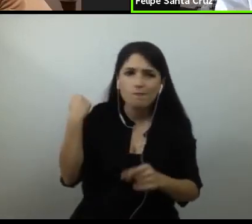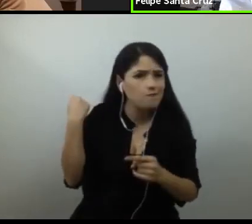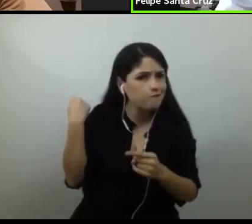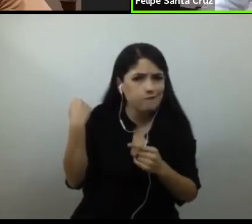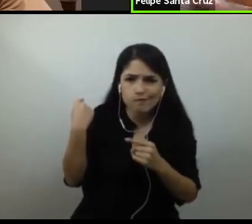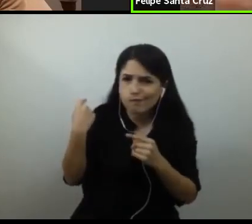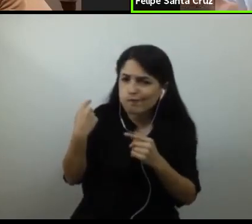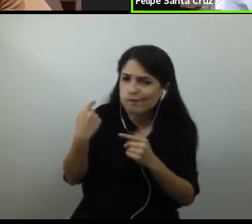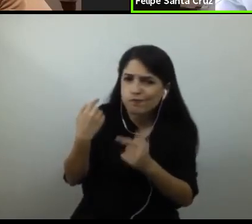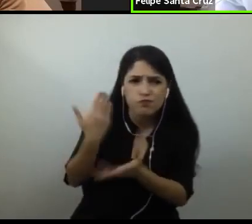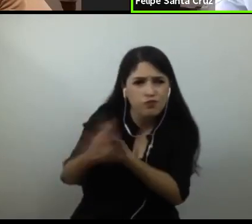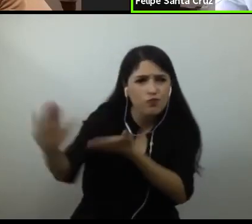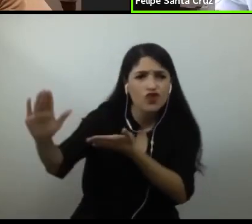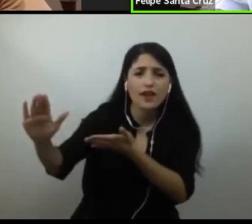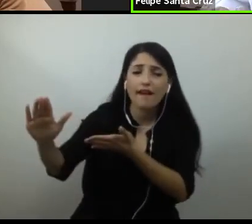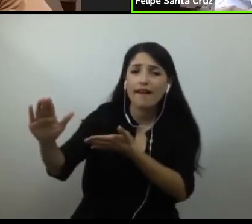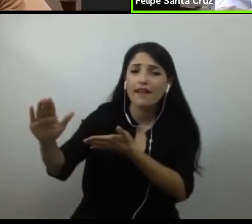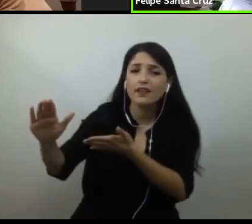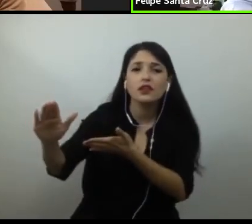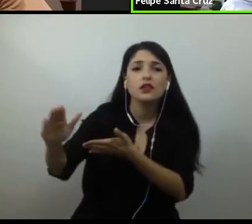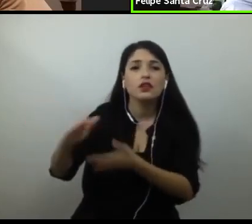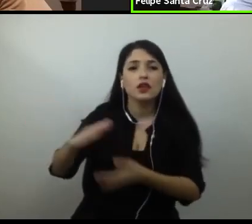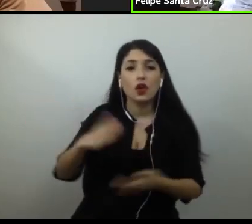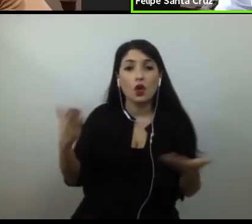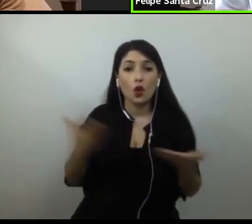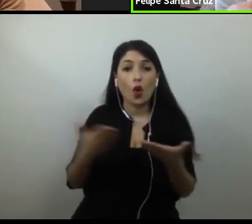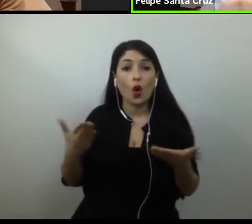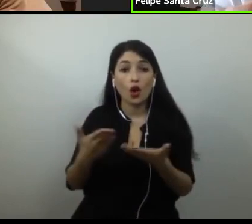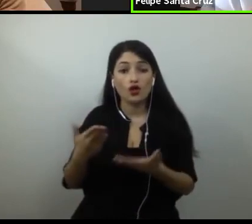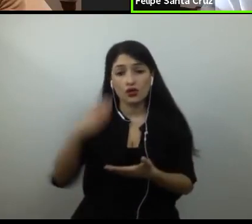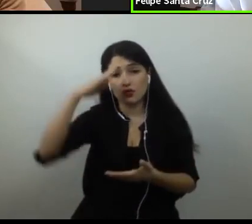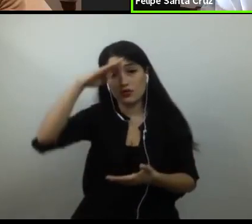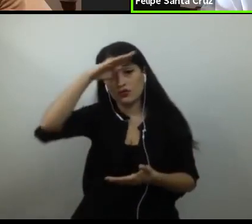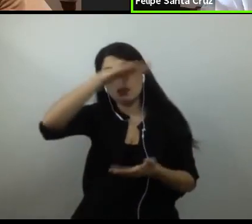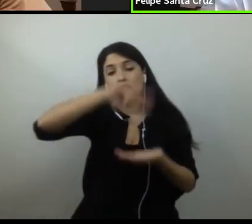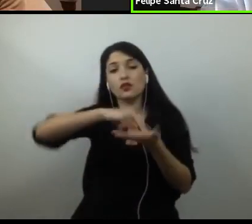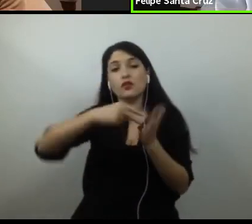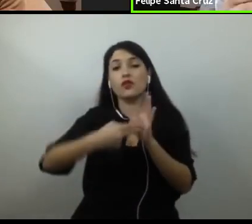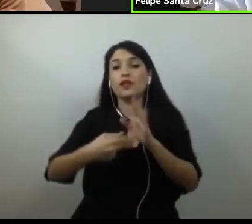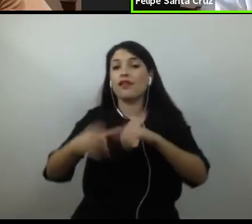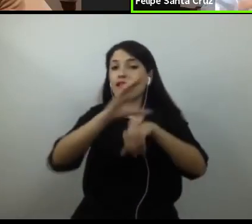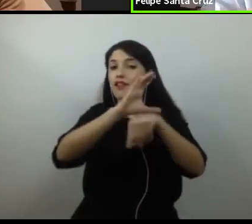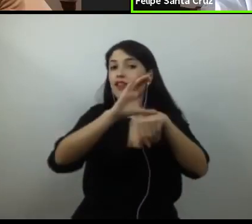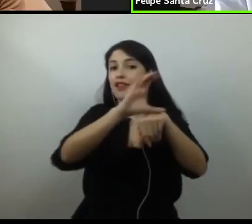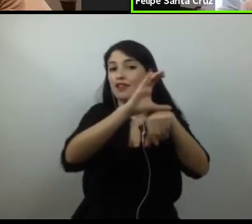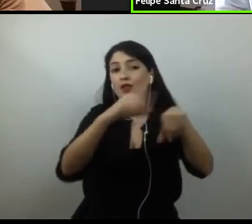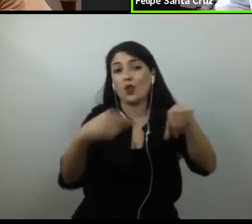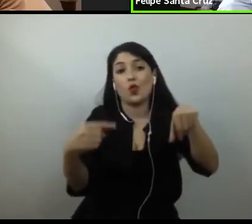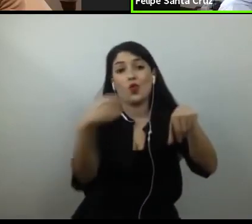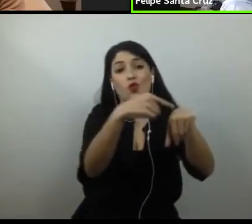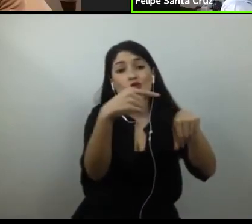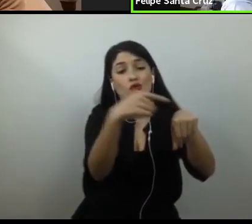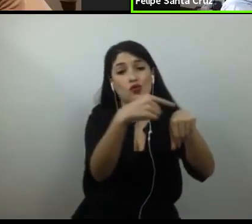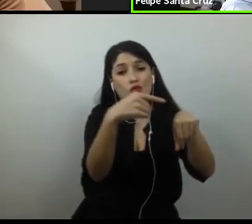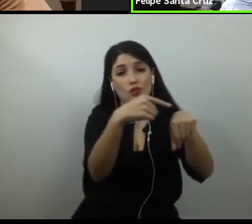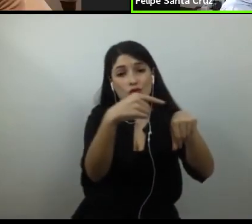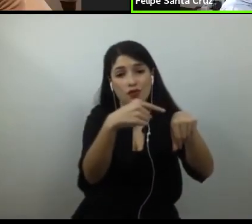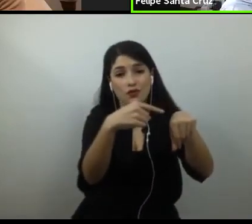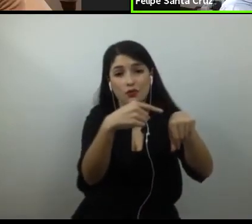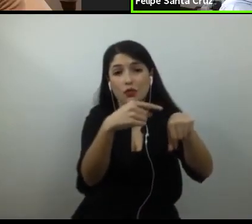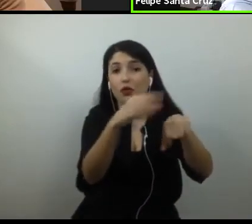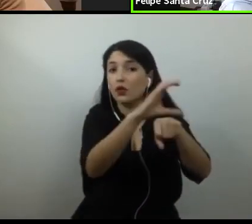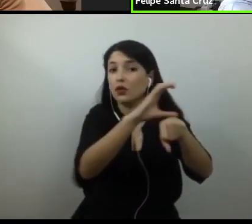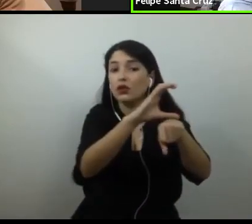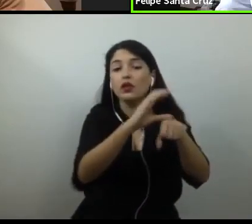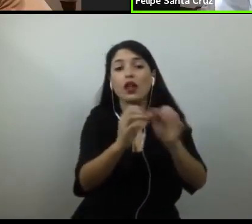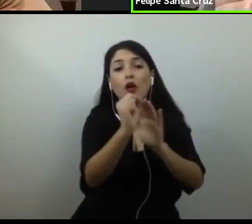derrotado pelo o poder que Jair Bolsonaro hoje exerce, é constituído, o poder constituinte é a Constituição de